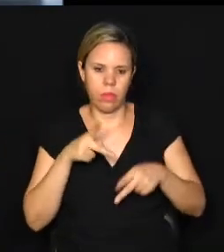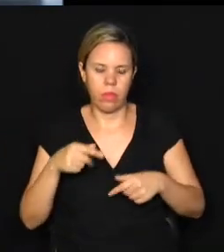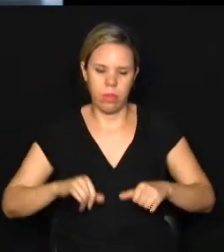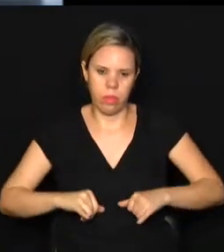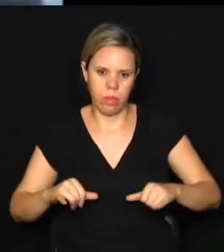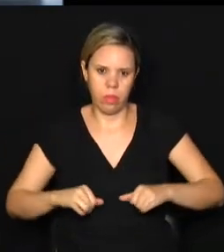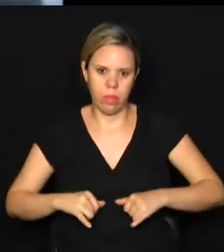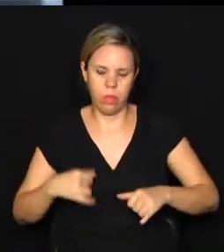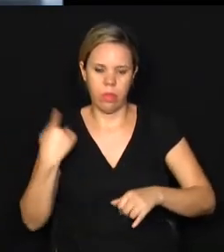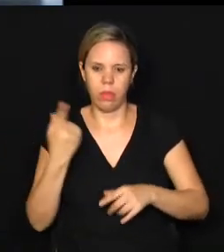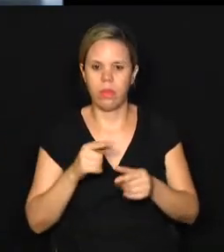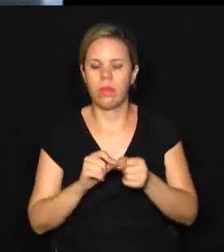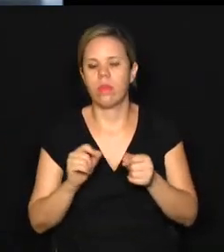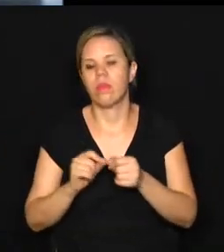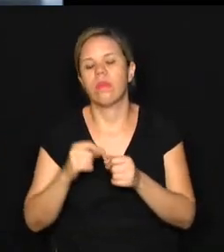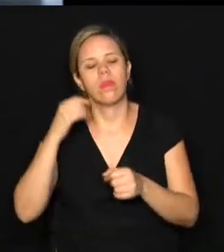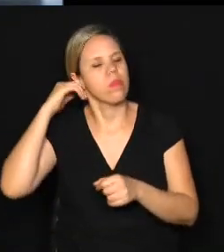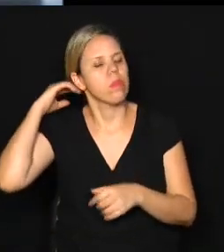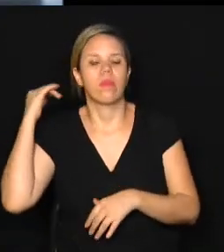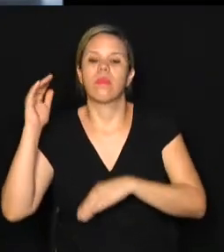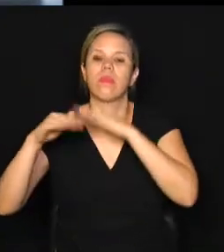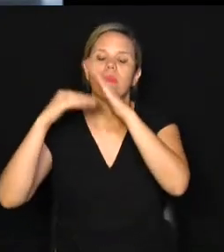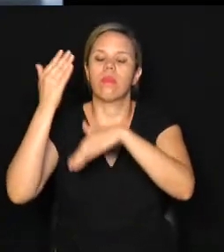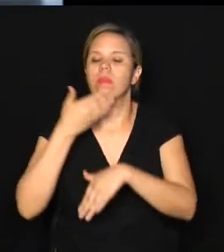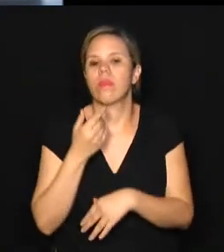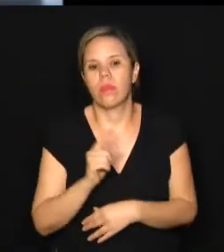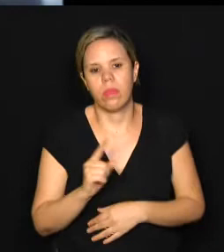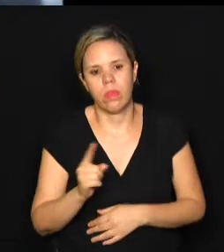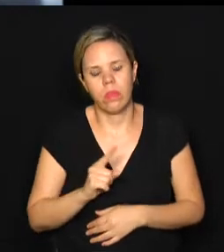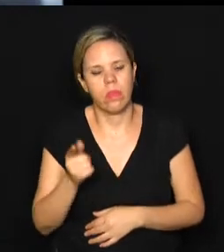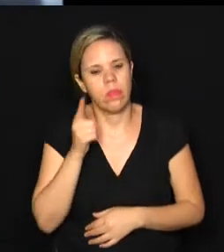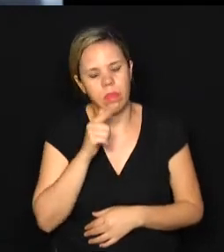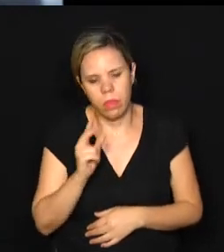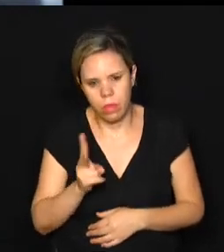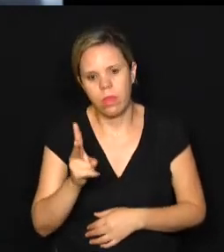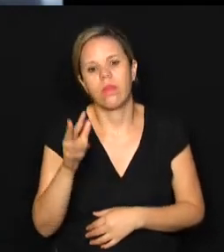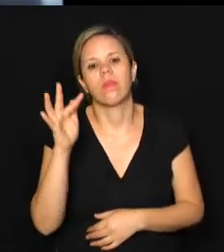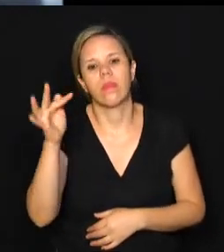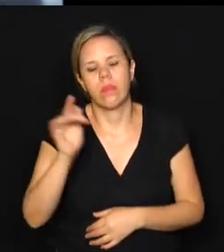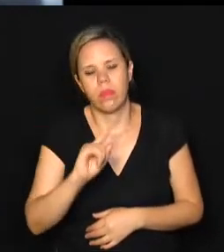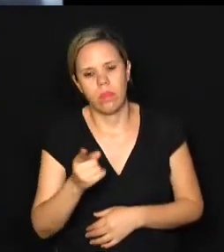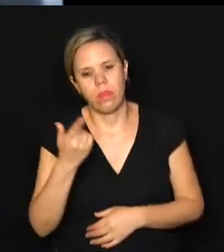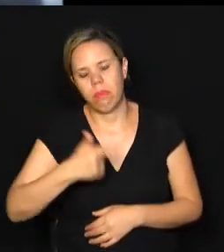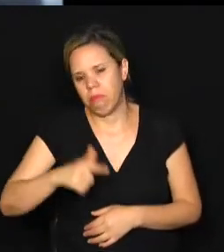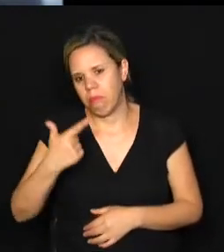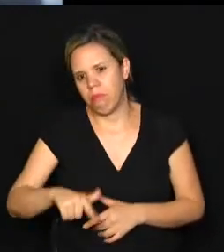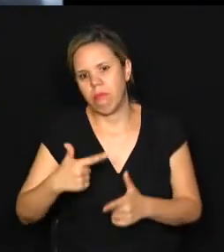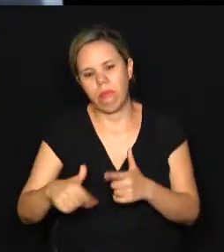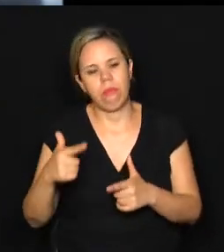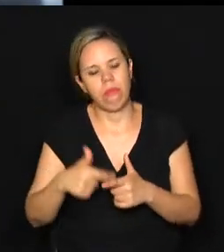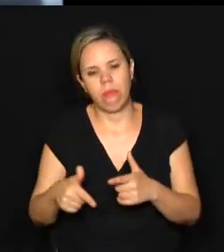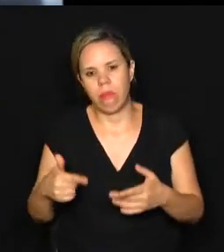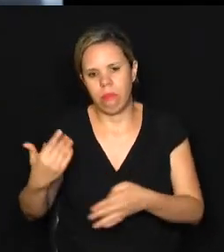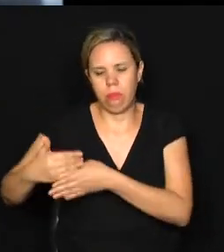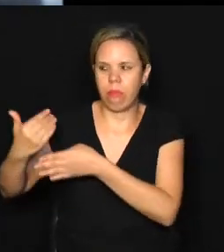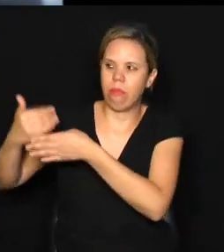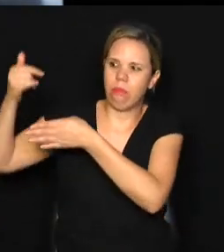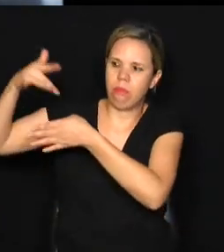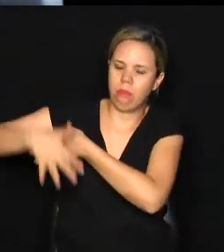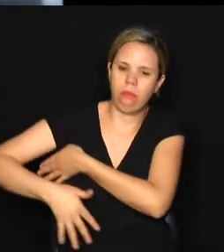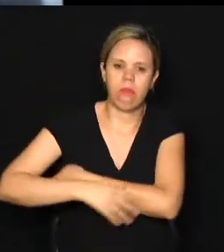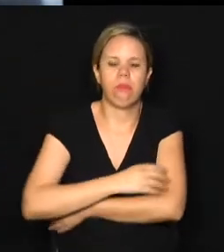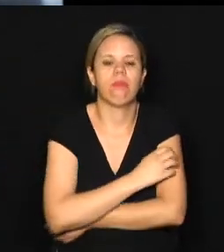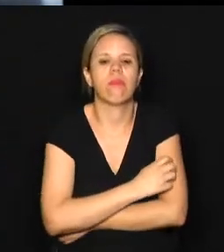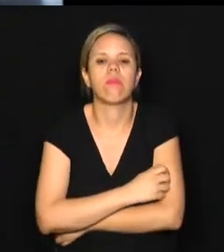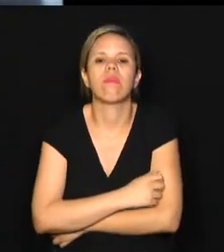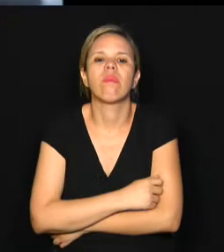gente progrida. Tá? Não é com a facilidade que a gente anda para frente. Não é repetindo o modelo de barragem que